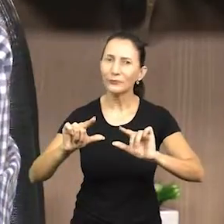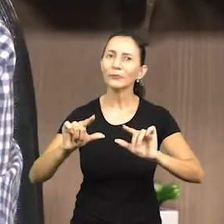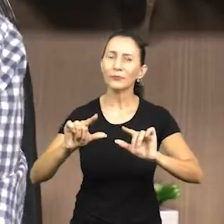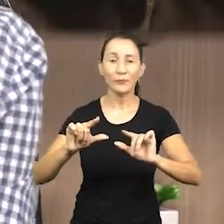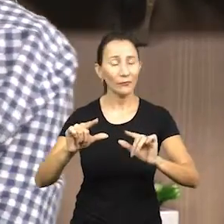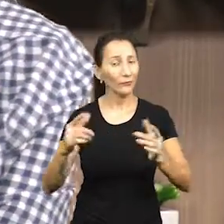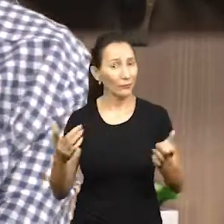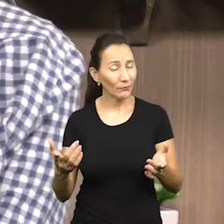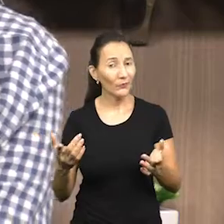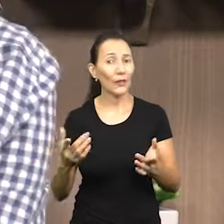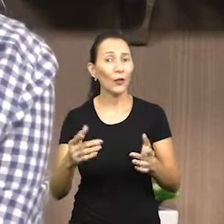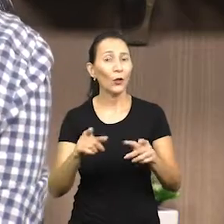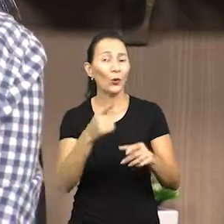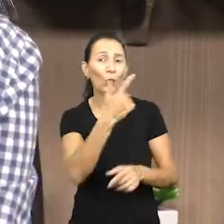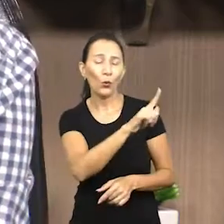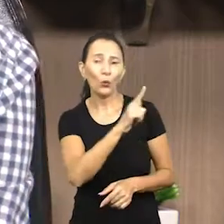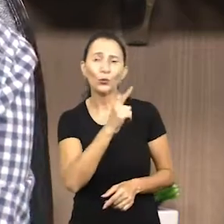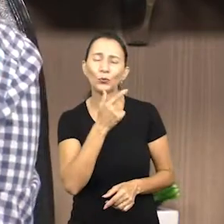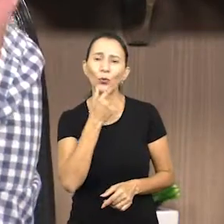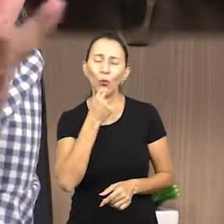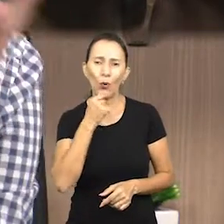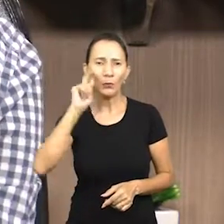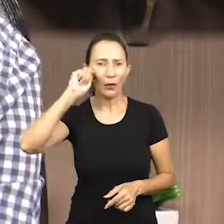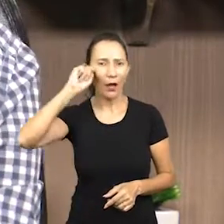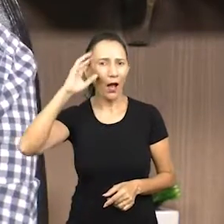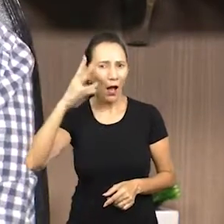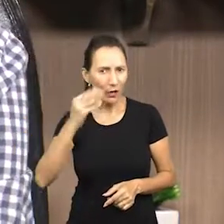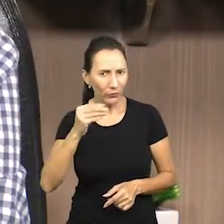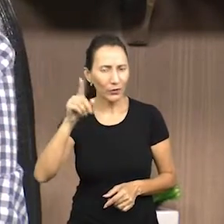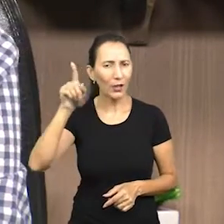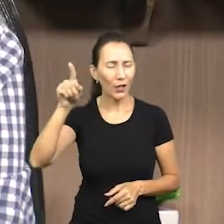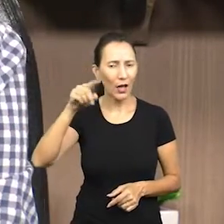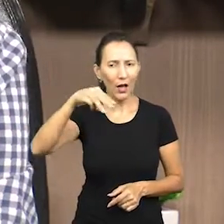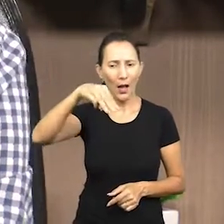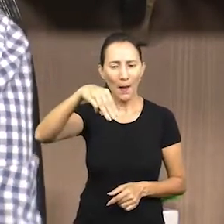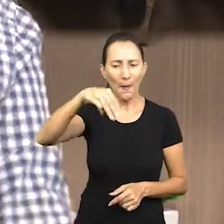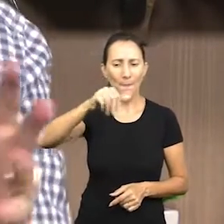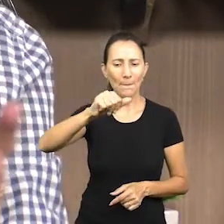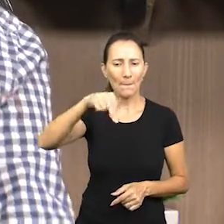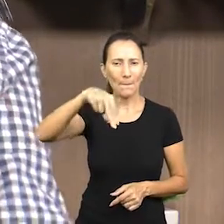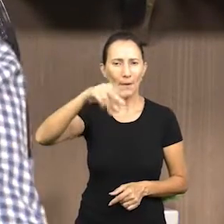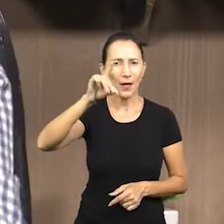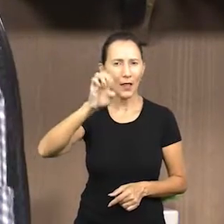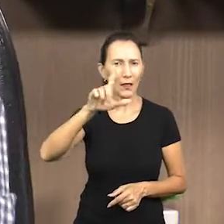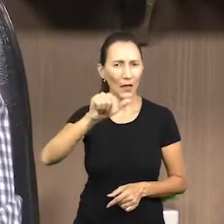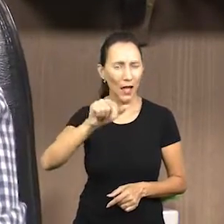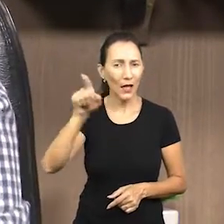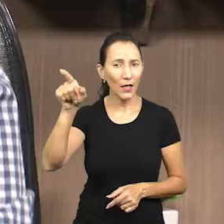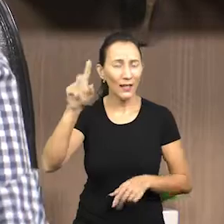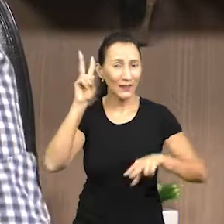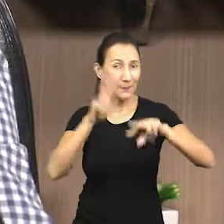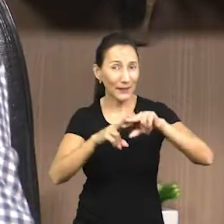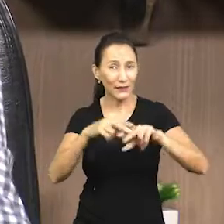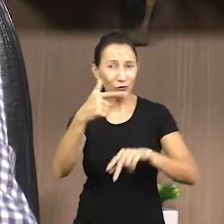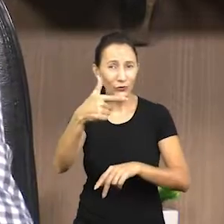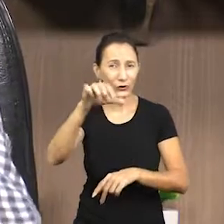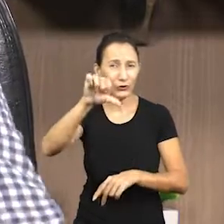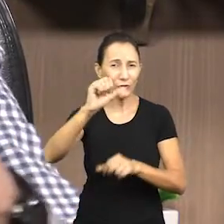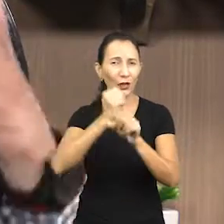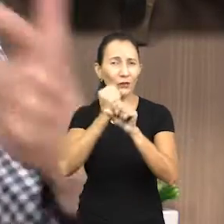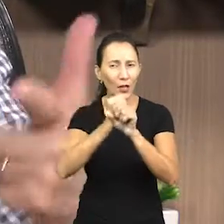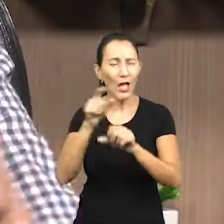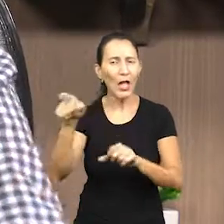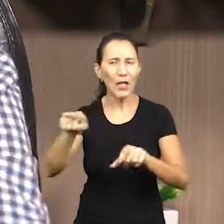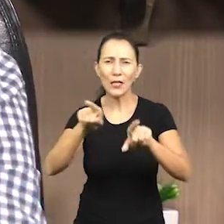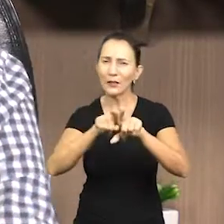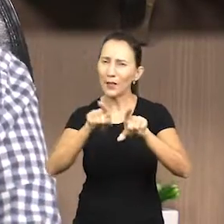também poderia dizer de Nelson Mandela, que na África do Sul, num país de brancos, ele ficou preso 29 anos. Por quê? Porque ele guerreou